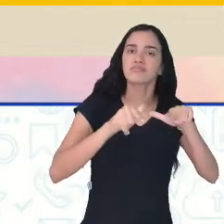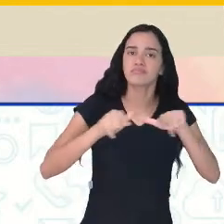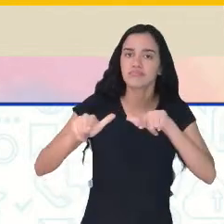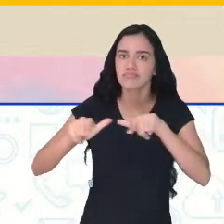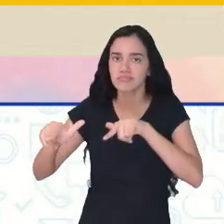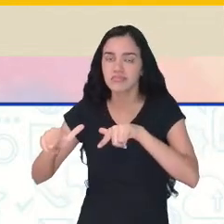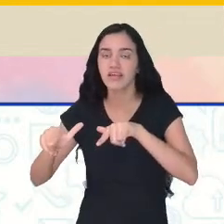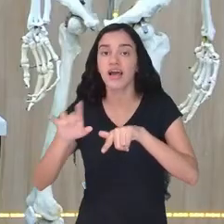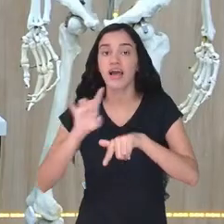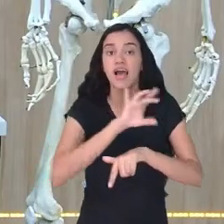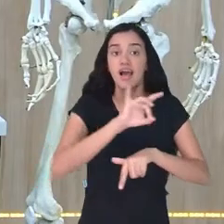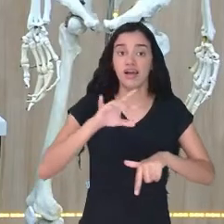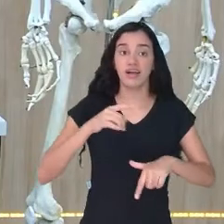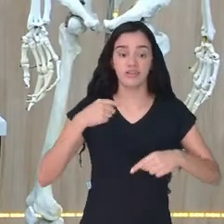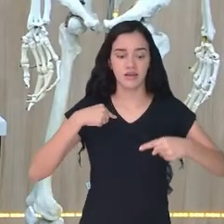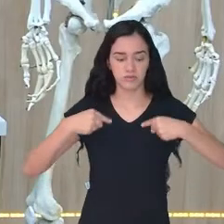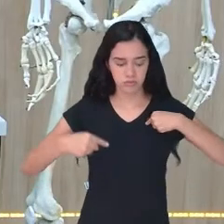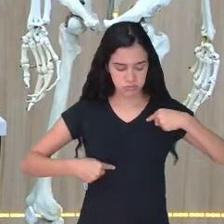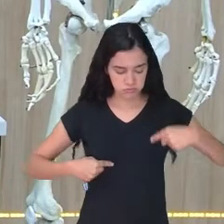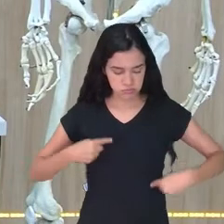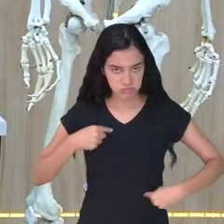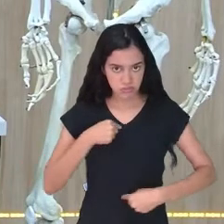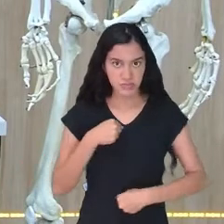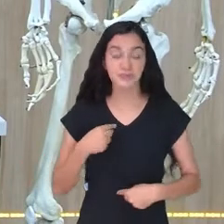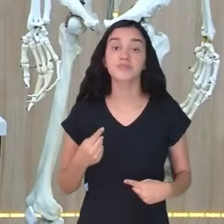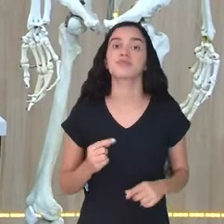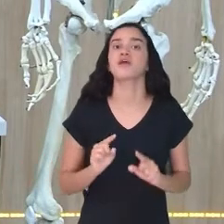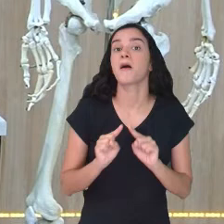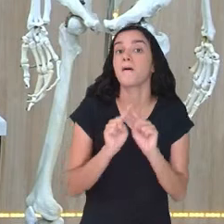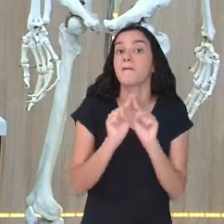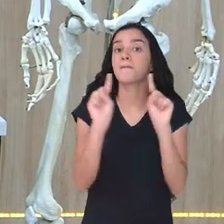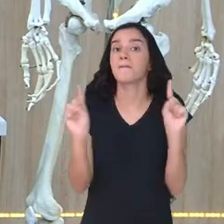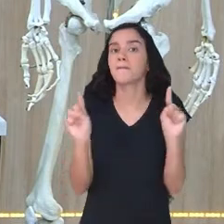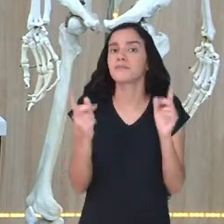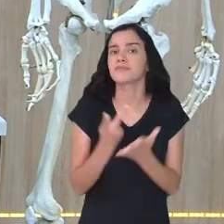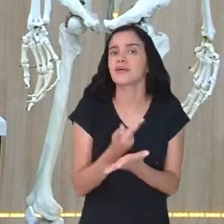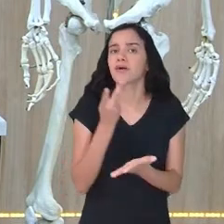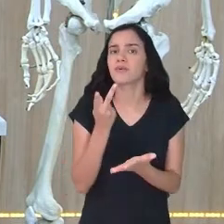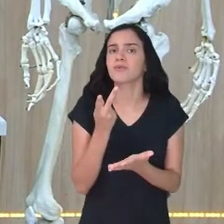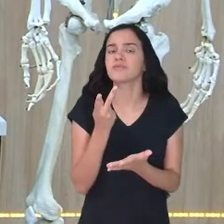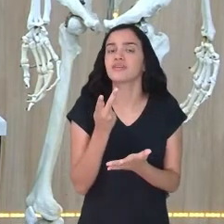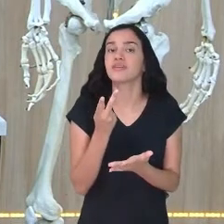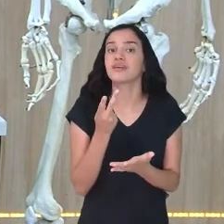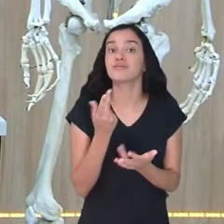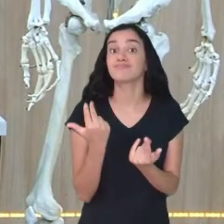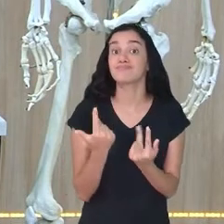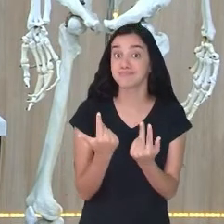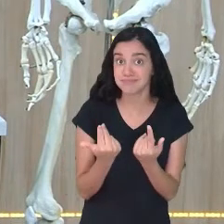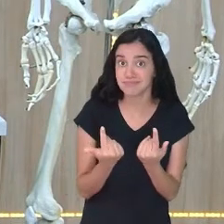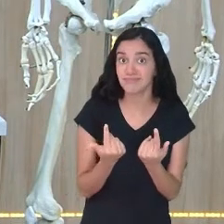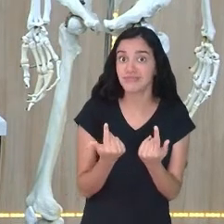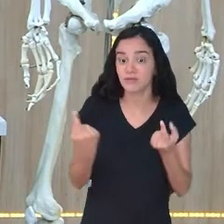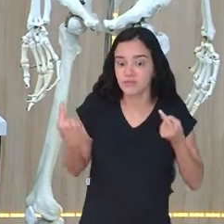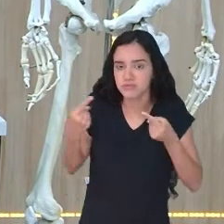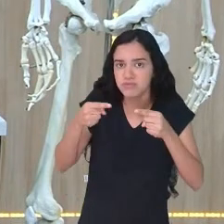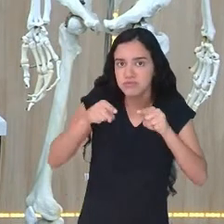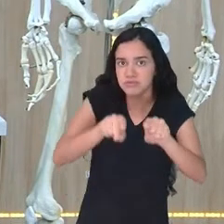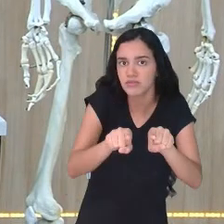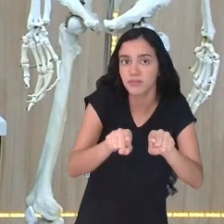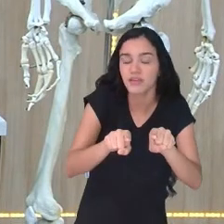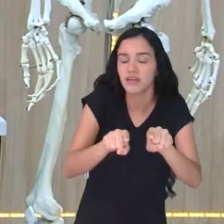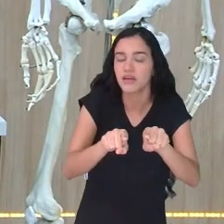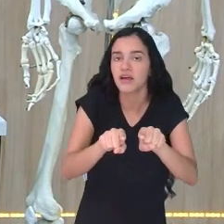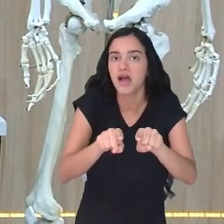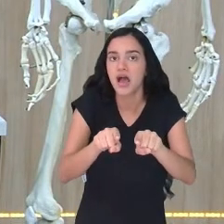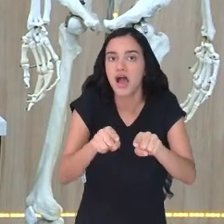por cada órgão e por cada sistema do nosso corpo. Mas isso acontece ao mesmo tempo. Então, não é o momento de dizer, agora